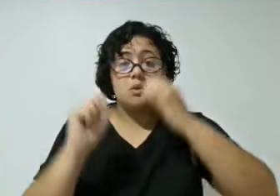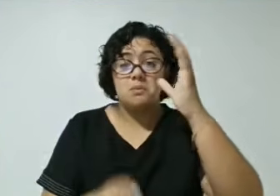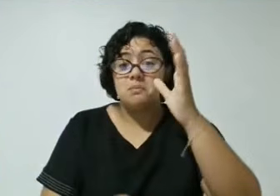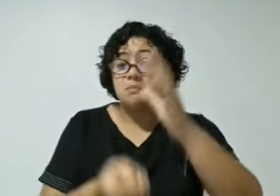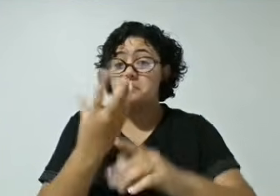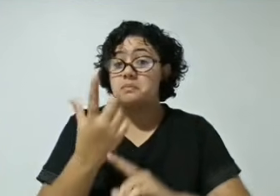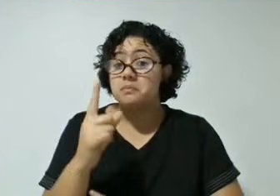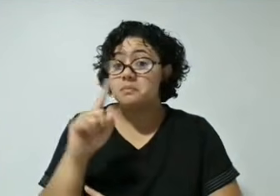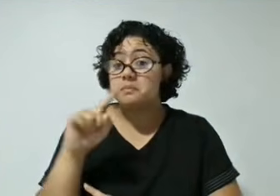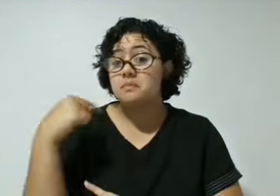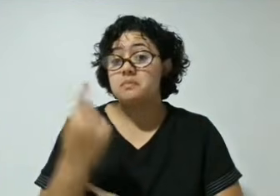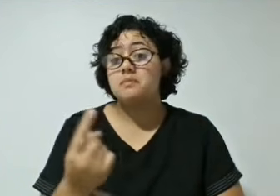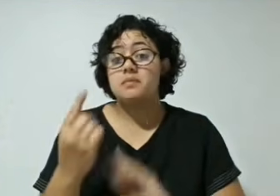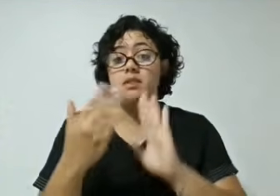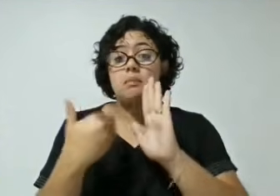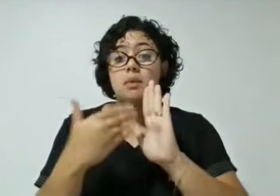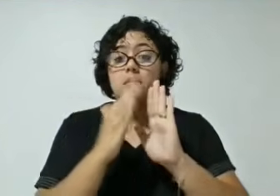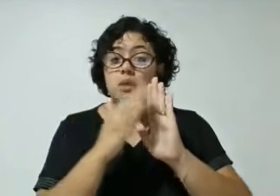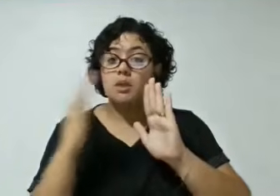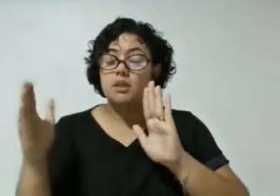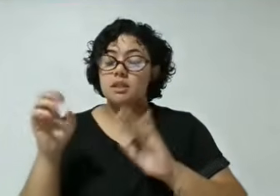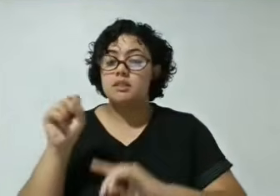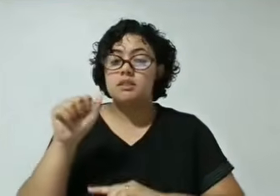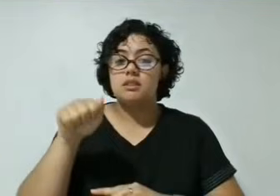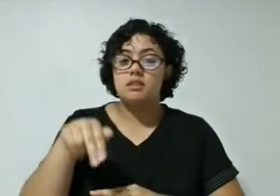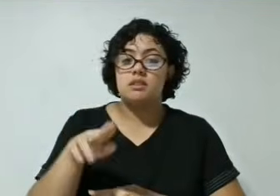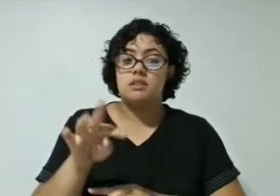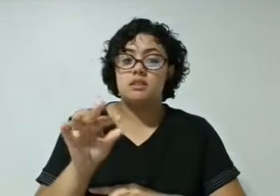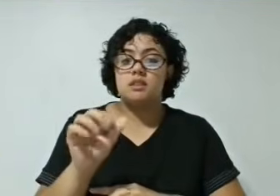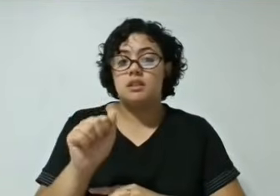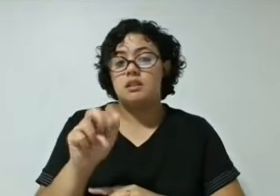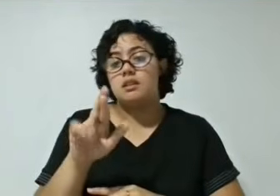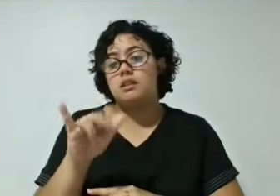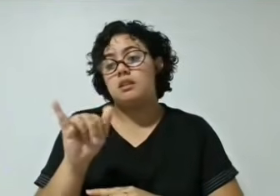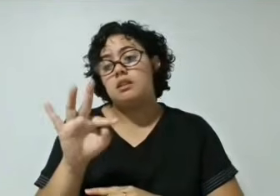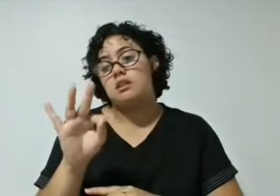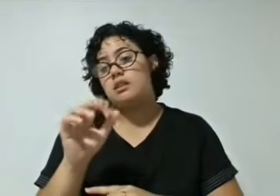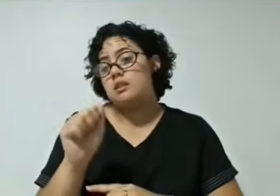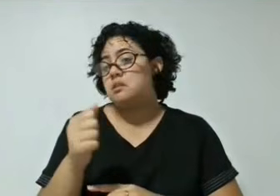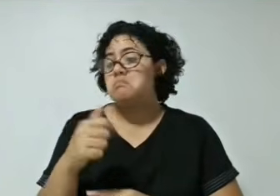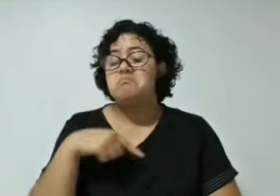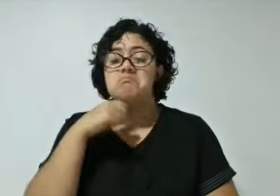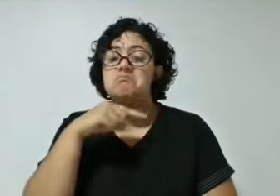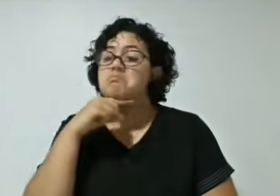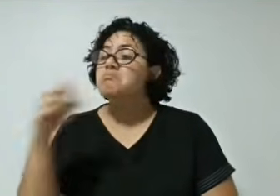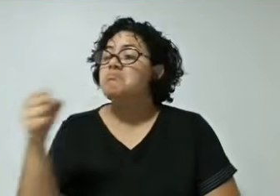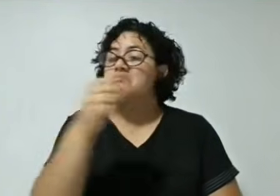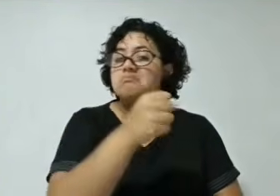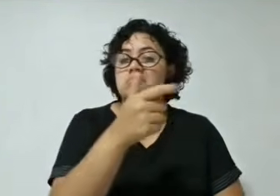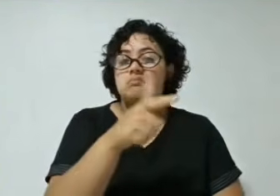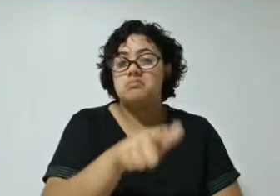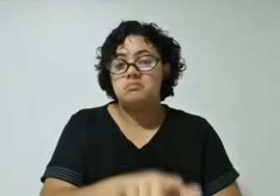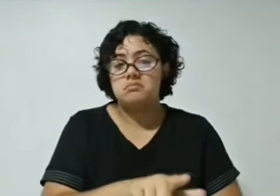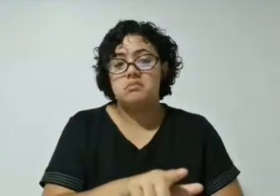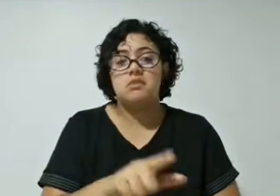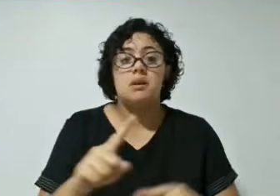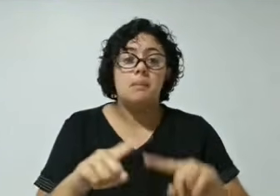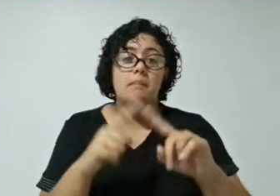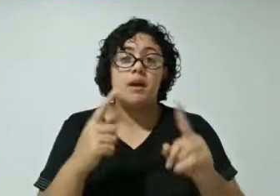a Biblioteca Santa Rita, a gente não conseguiu uma realocação para ela, mas o acervo foi disponibilizado para outras bibliotecas.